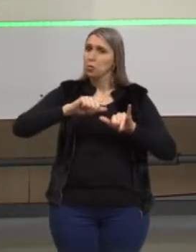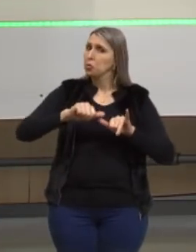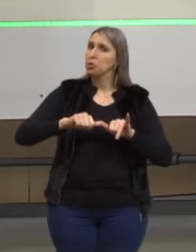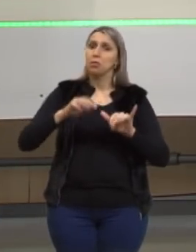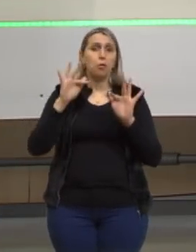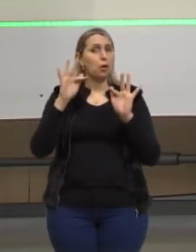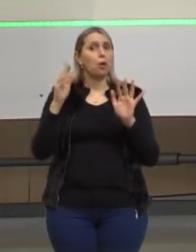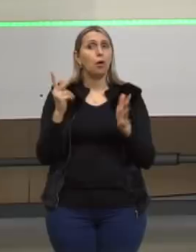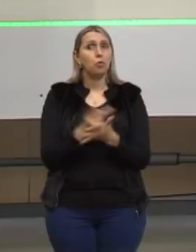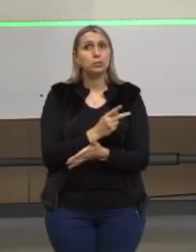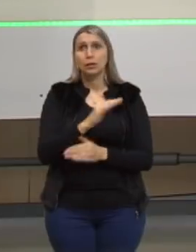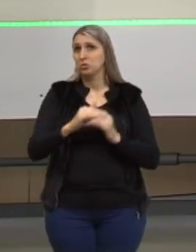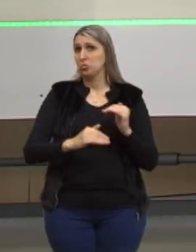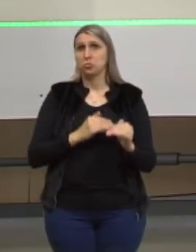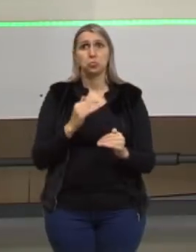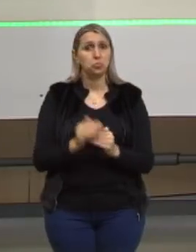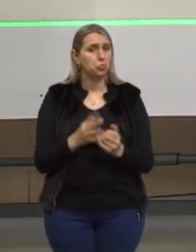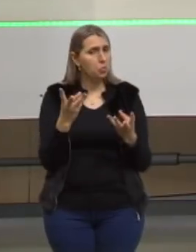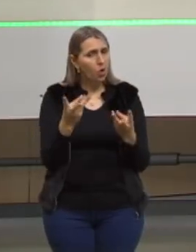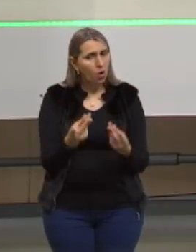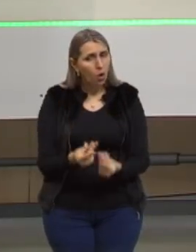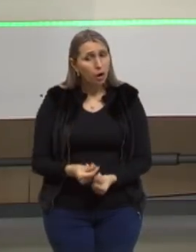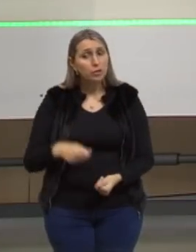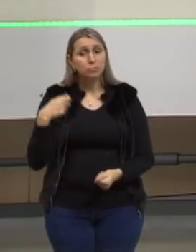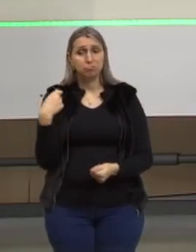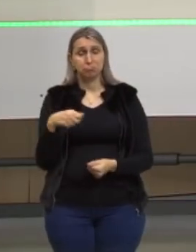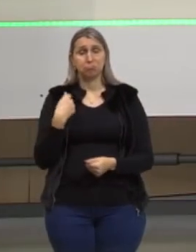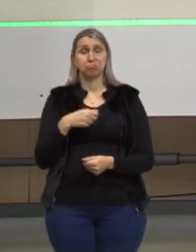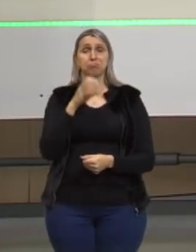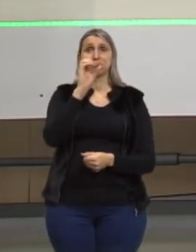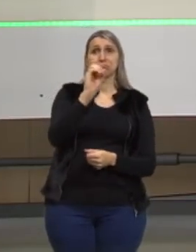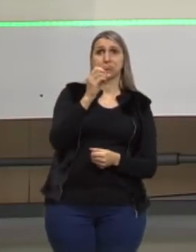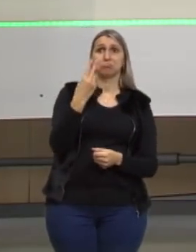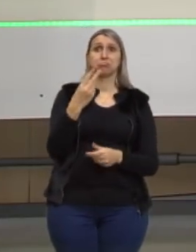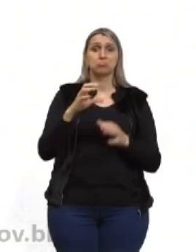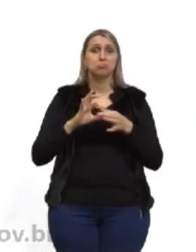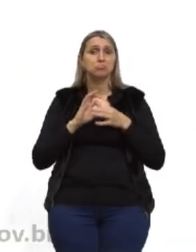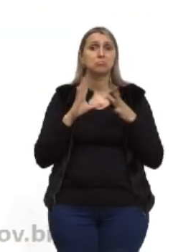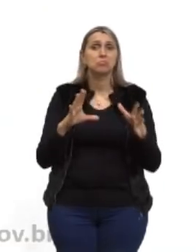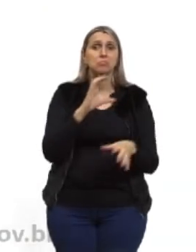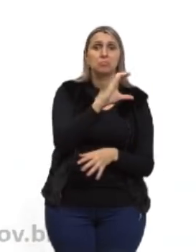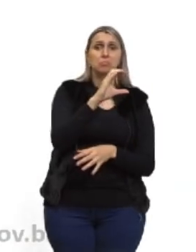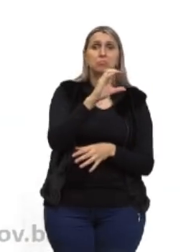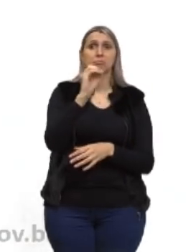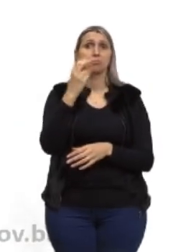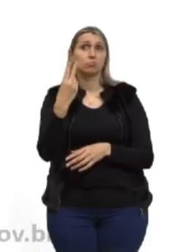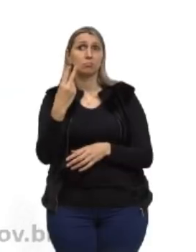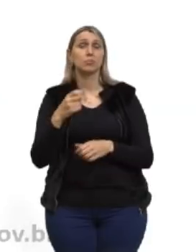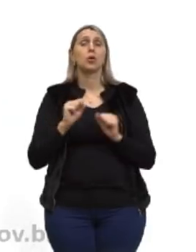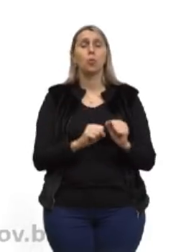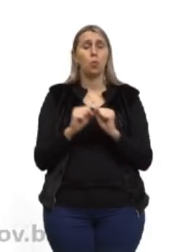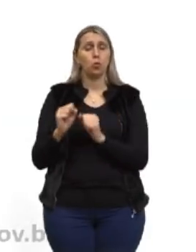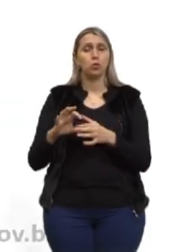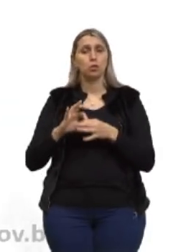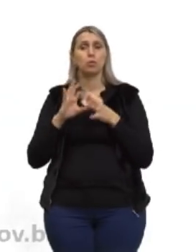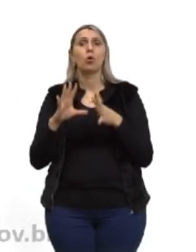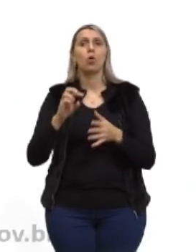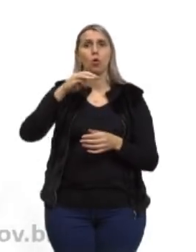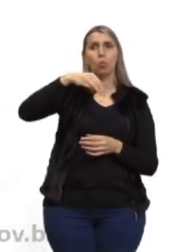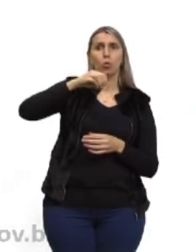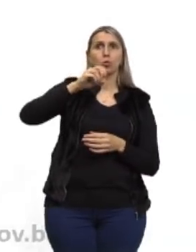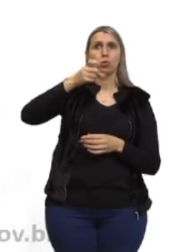aquela na ausência eu não tenho quantidade suficiente de oxigênio para liberar co2 e pode liberar o